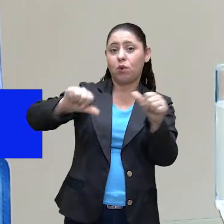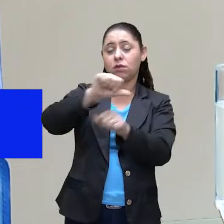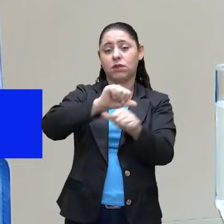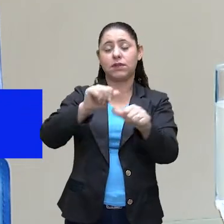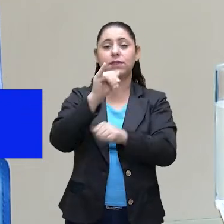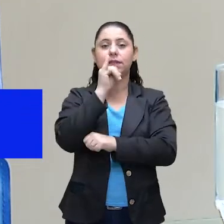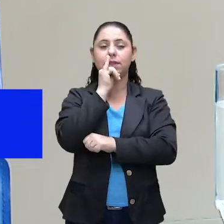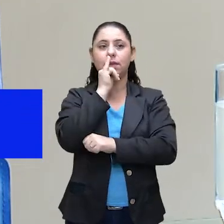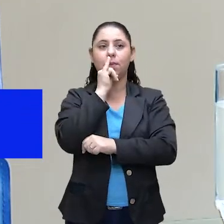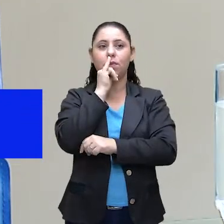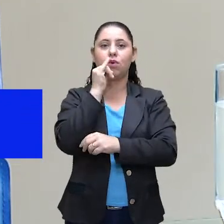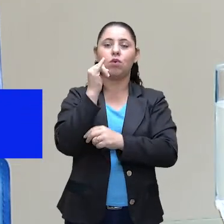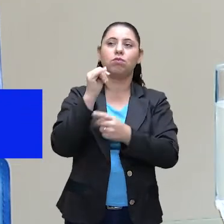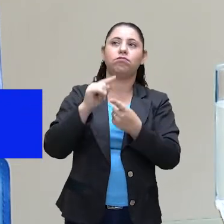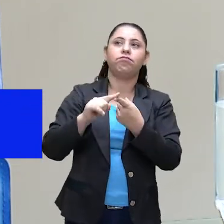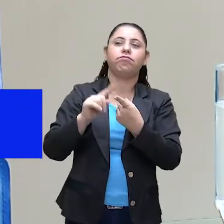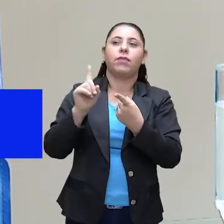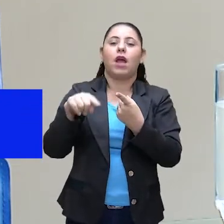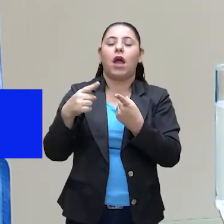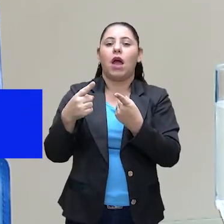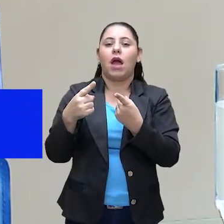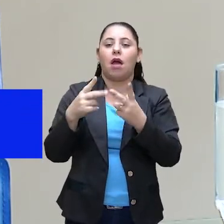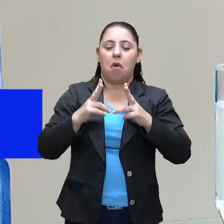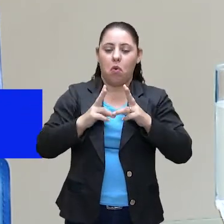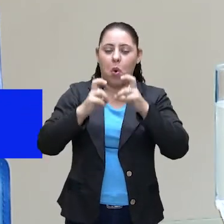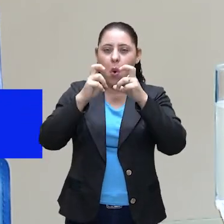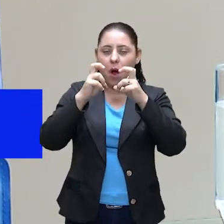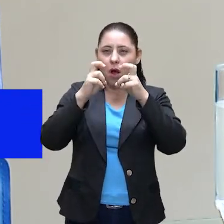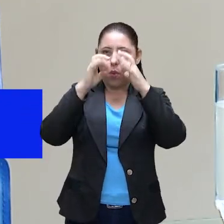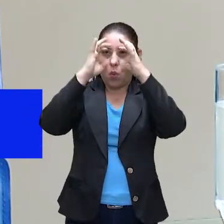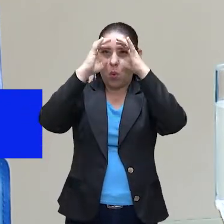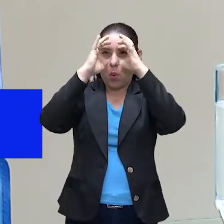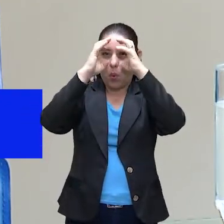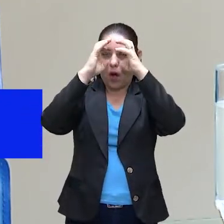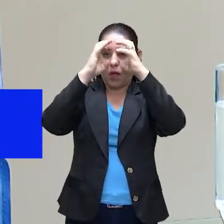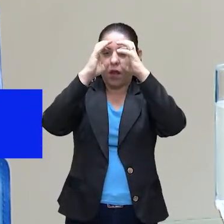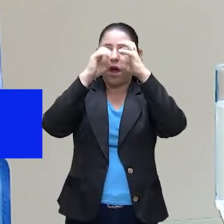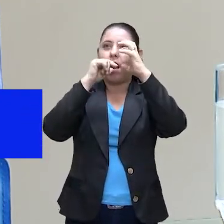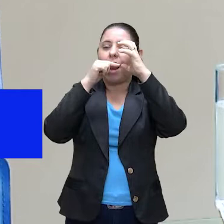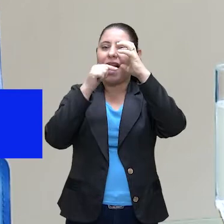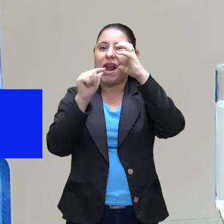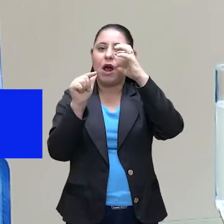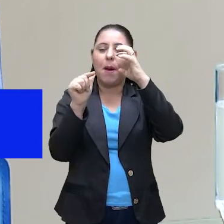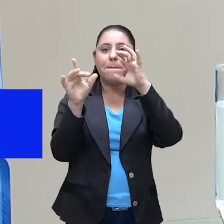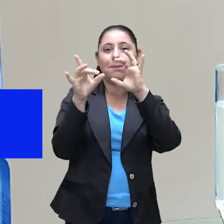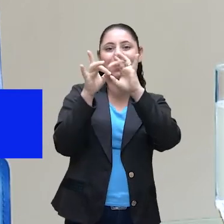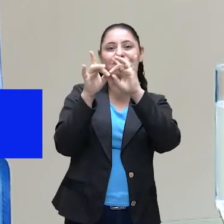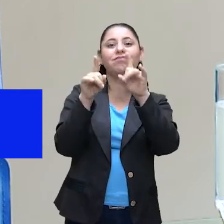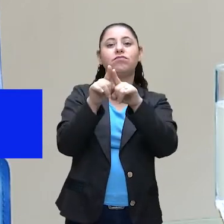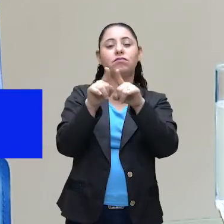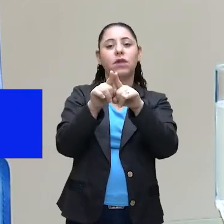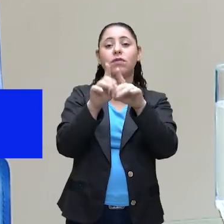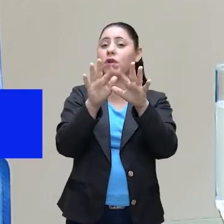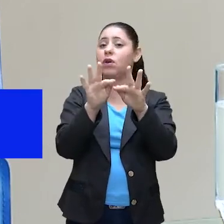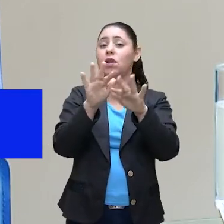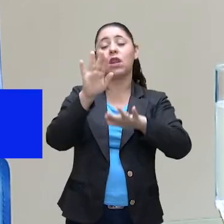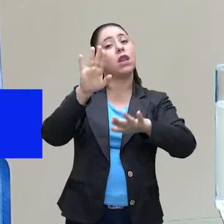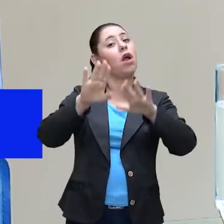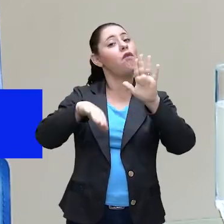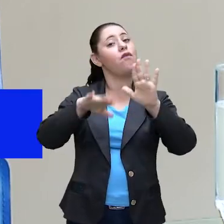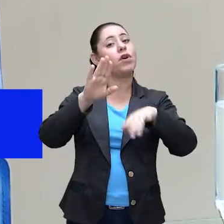exemplo, como um tumor cerebral na região da linguagem e, para finalizar,